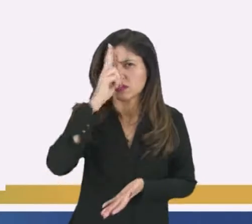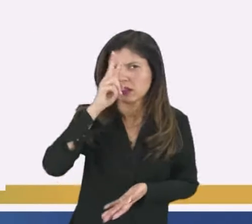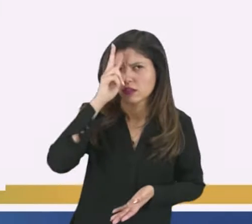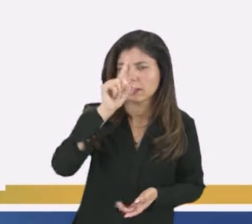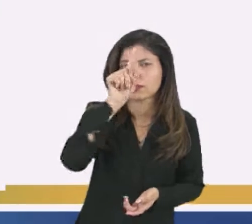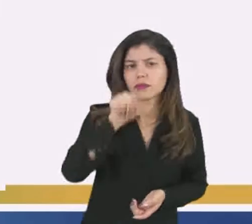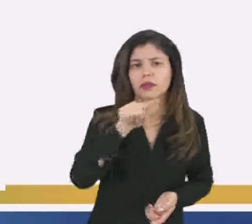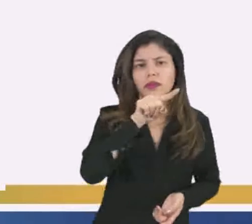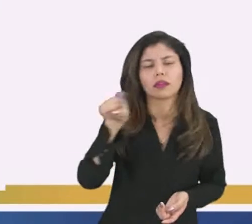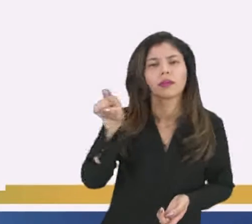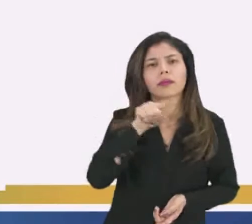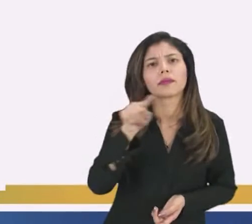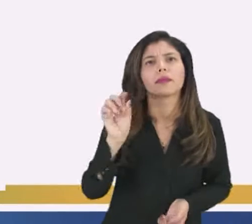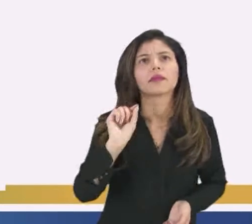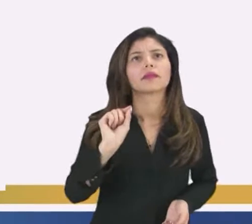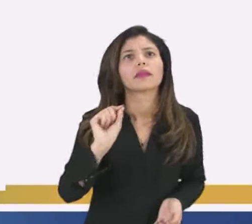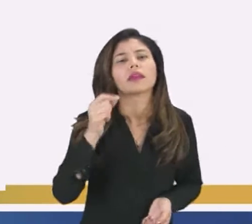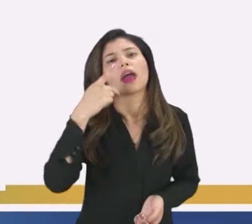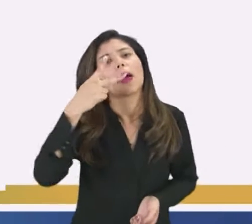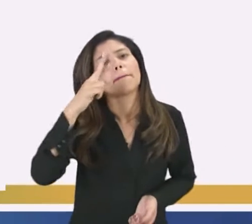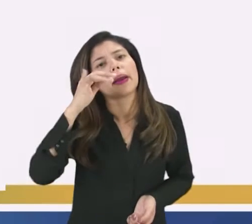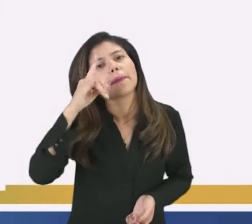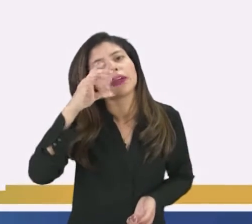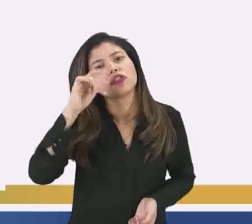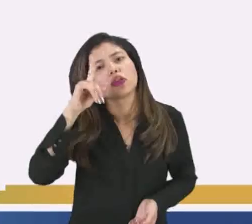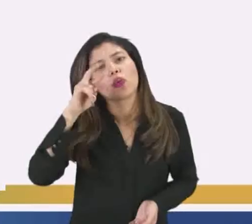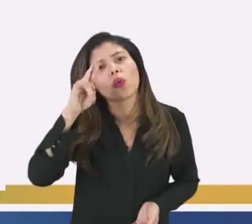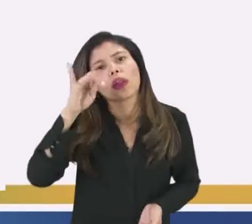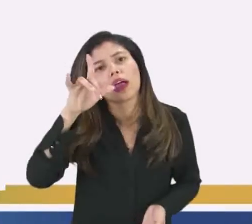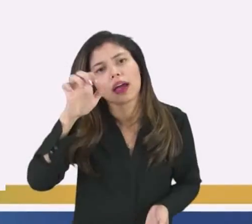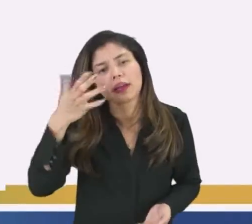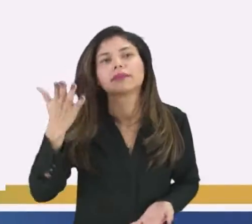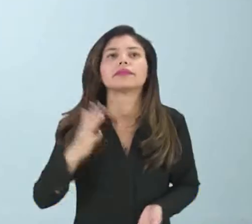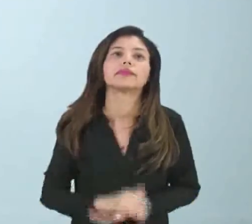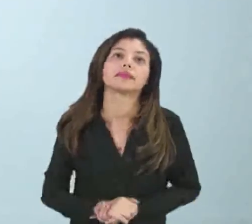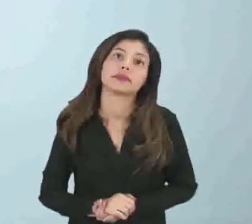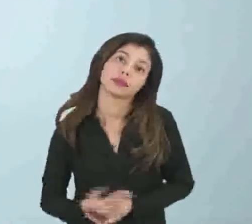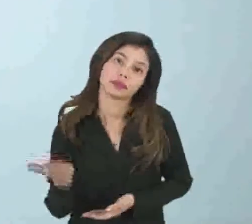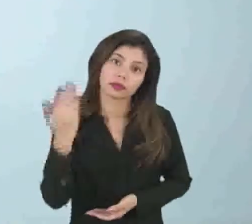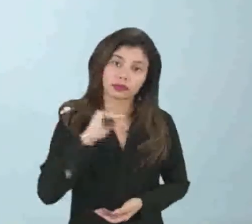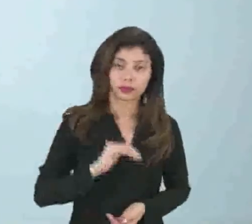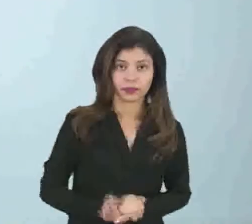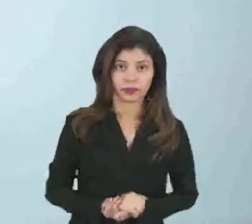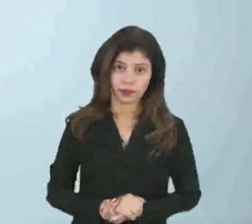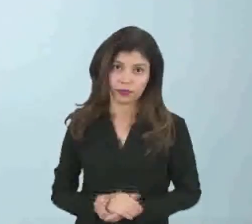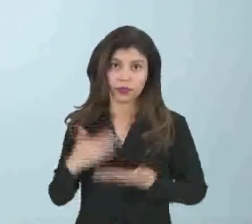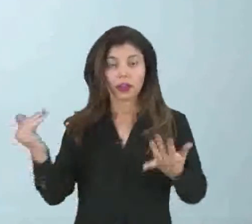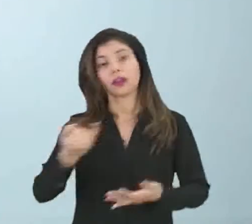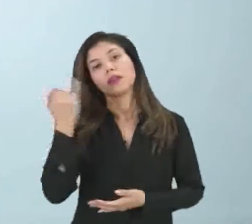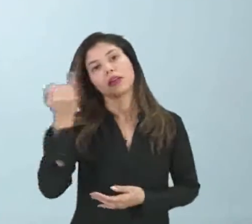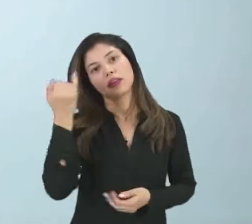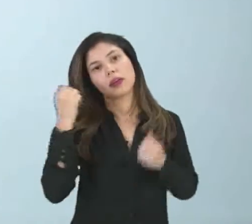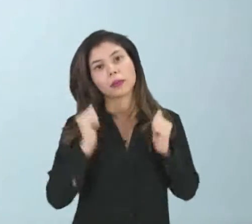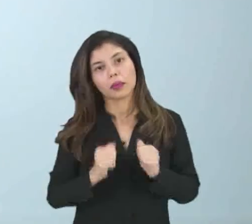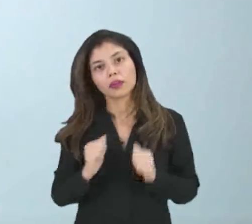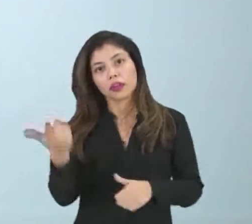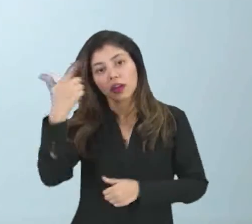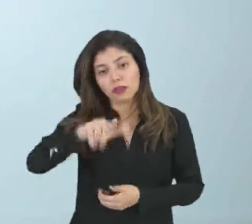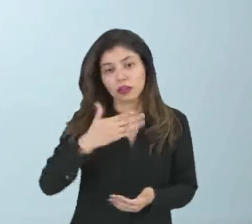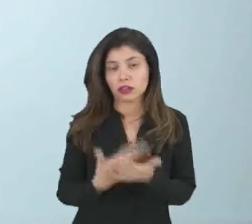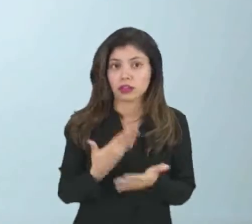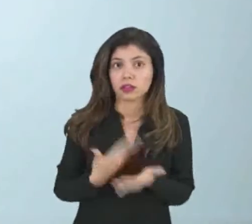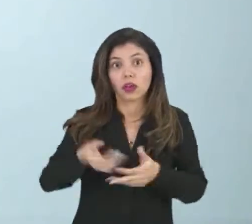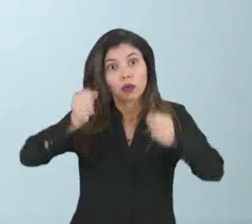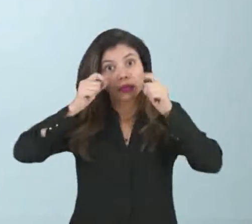quer dizer o quê? Nesse caso, perpendicular. Bem básico, sim ou não? Vem comigo, então. É importante que você possa revisar essa